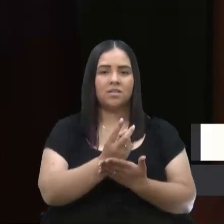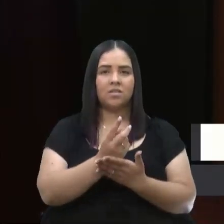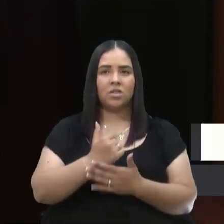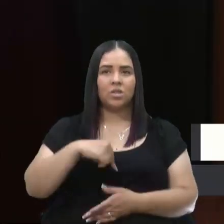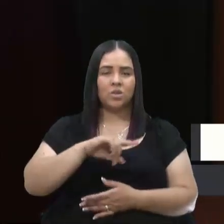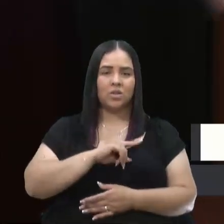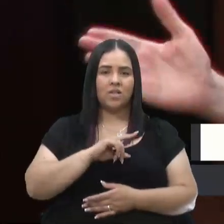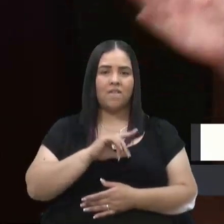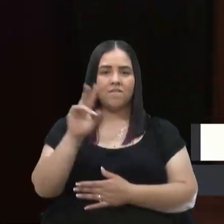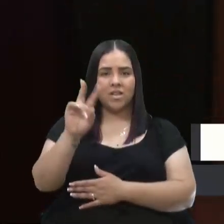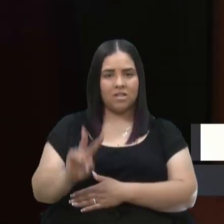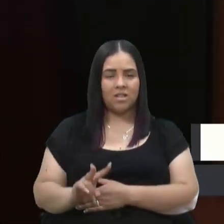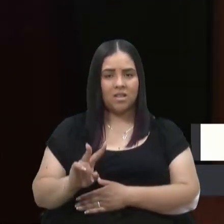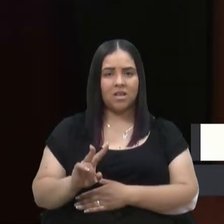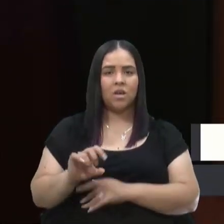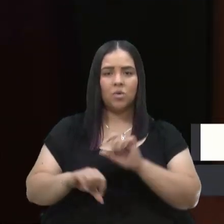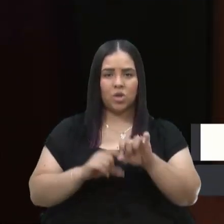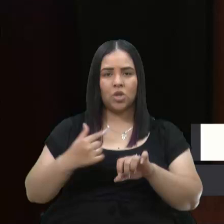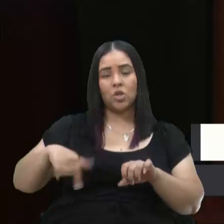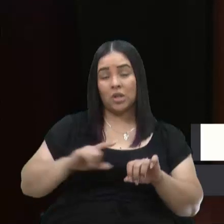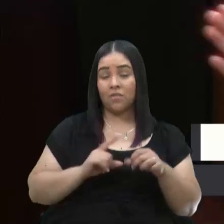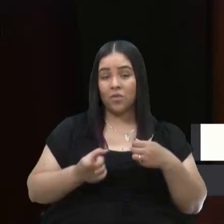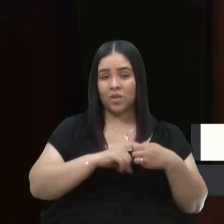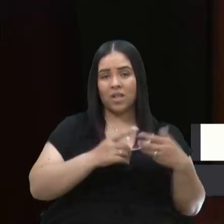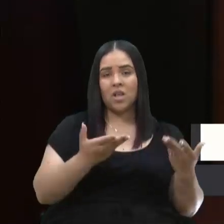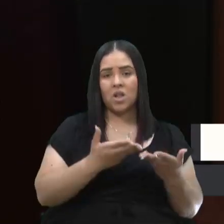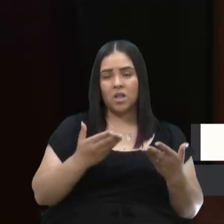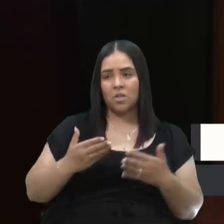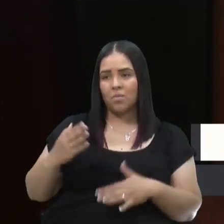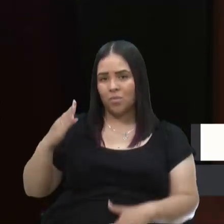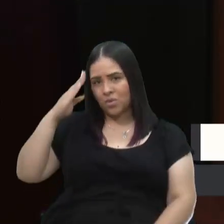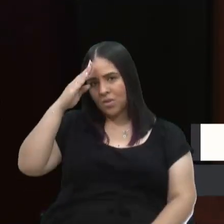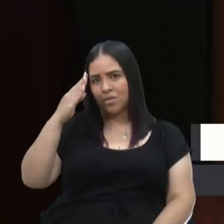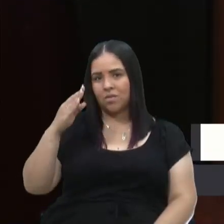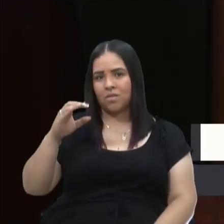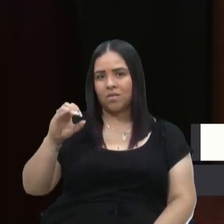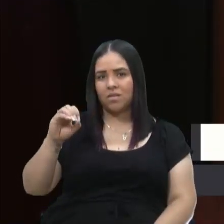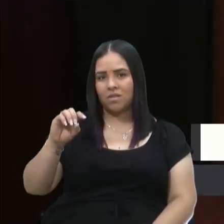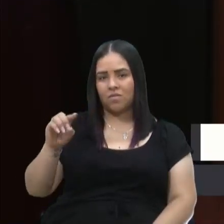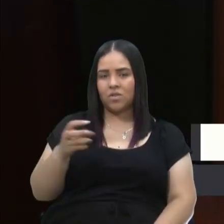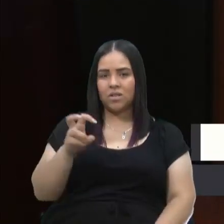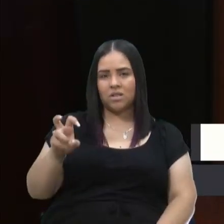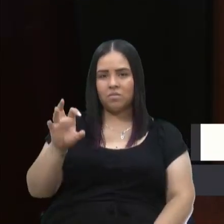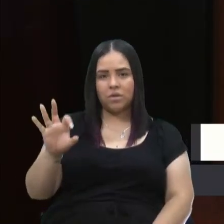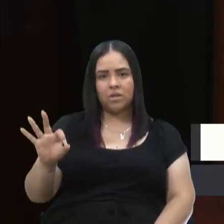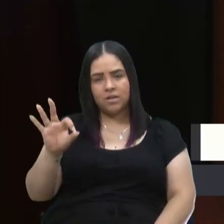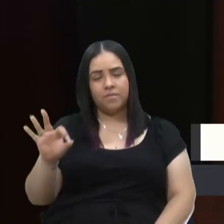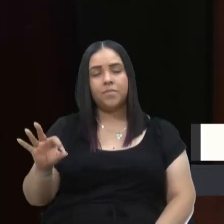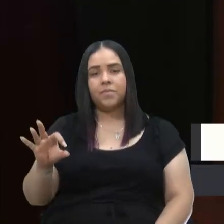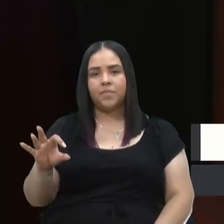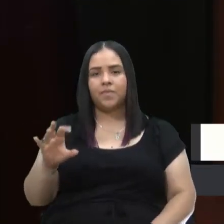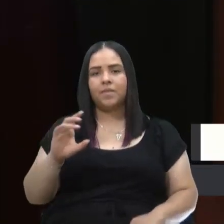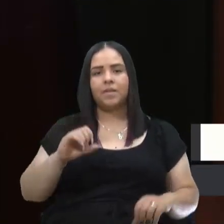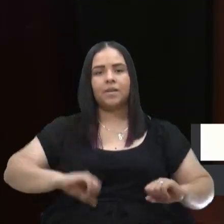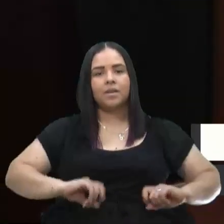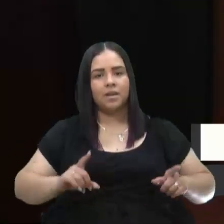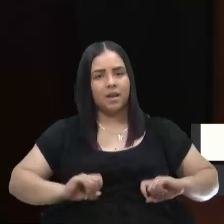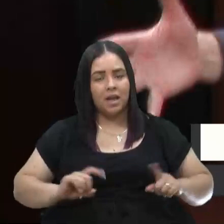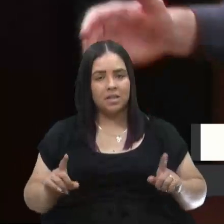a Venezuela, que é o ritmo que nós vamos voltar agora. Governo Bolsonaro, 0,5% de superávit. Despesas em